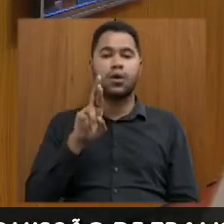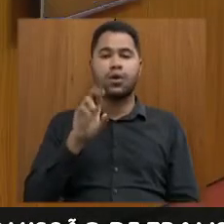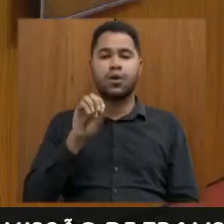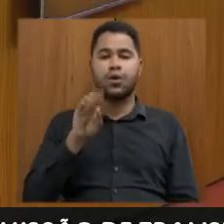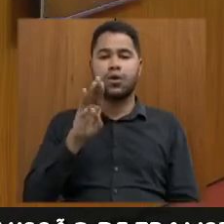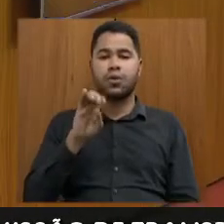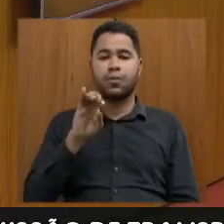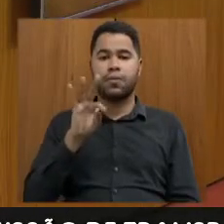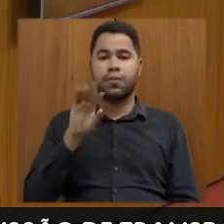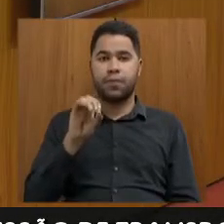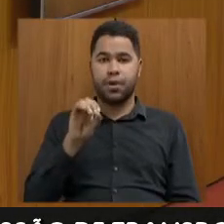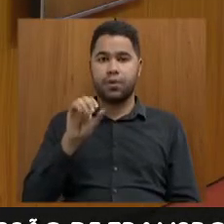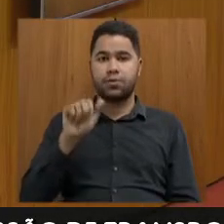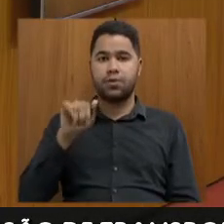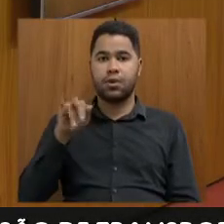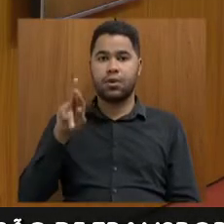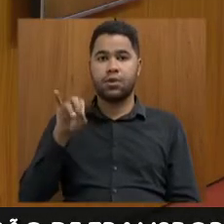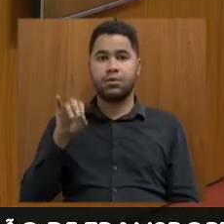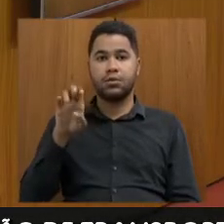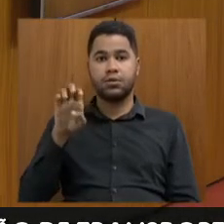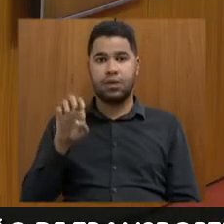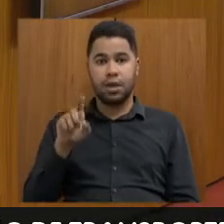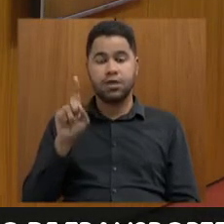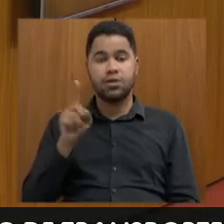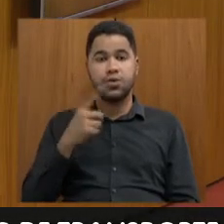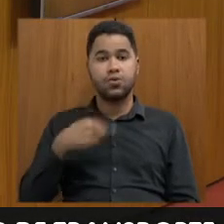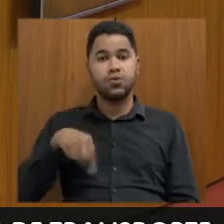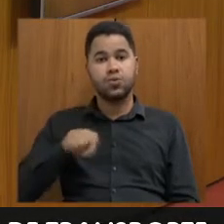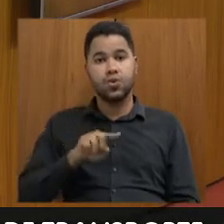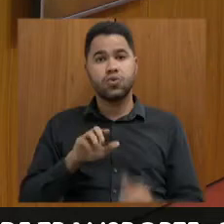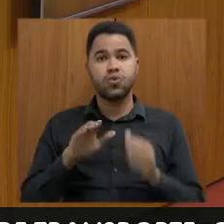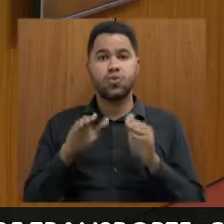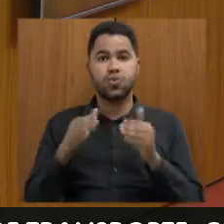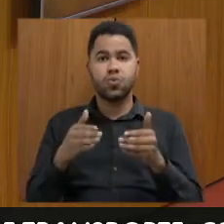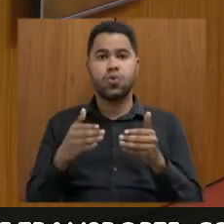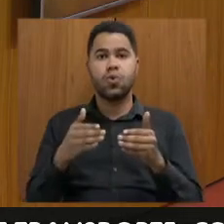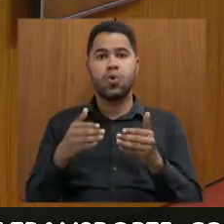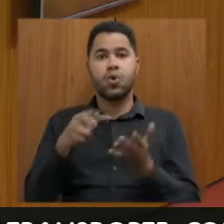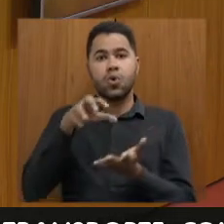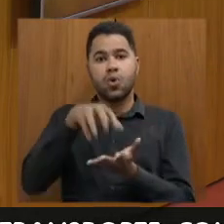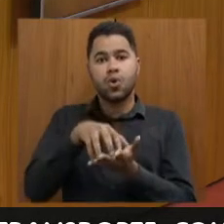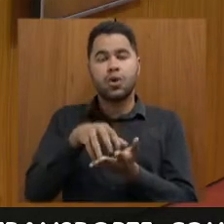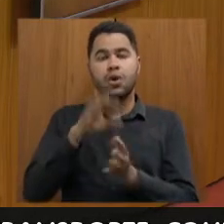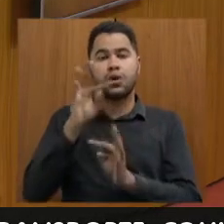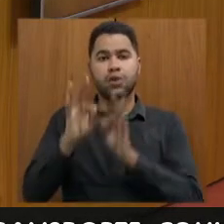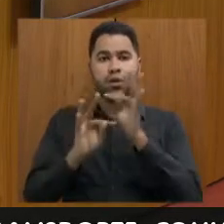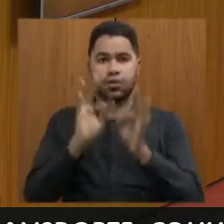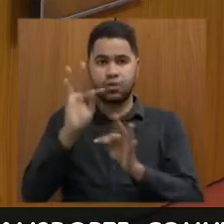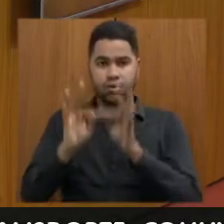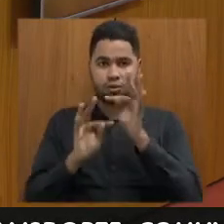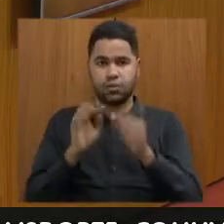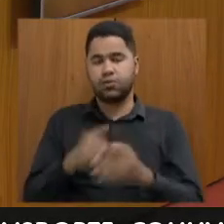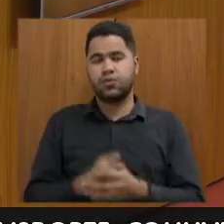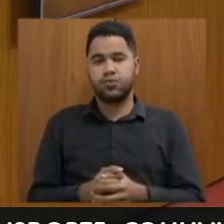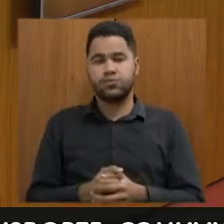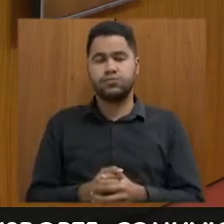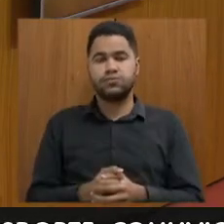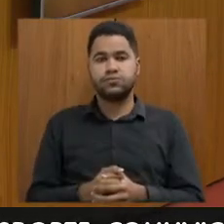Deputado João Leite que é o nosso centro o nosso núcleo tecnológico Ferroviário